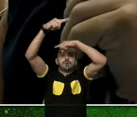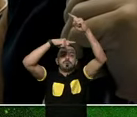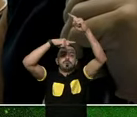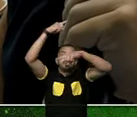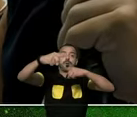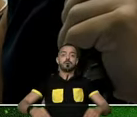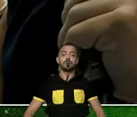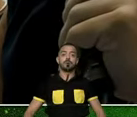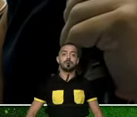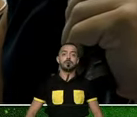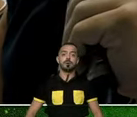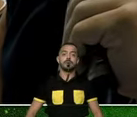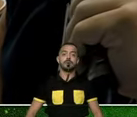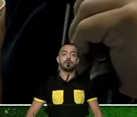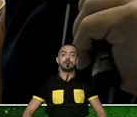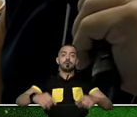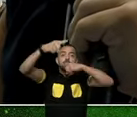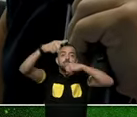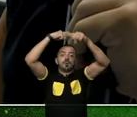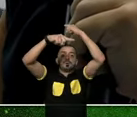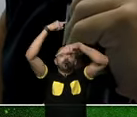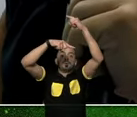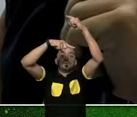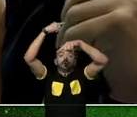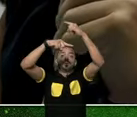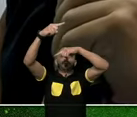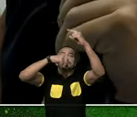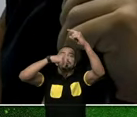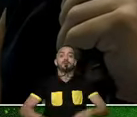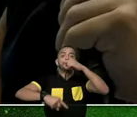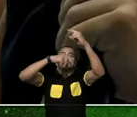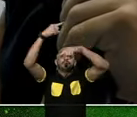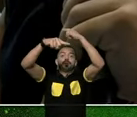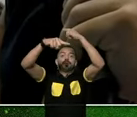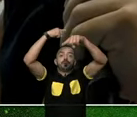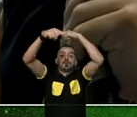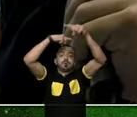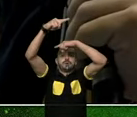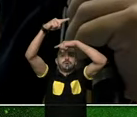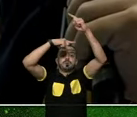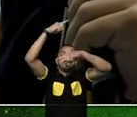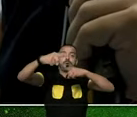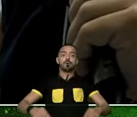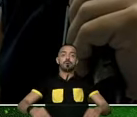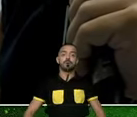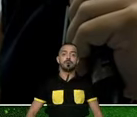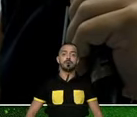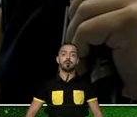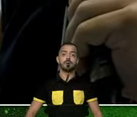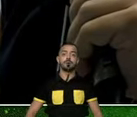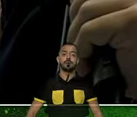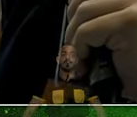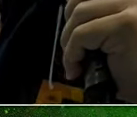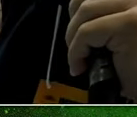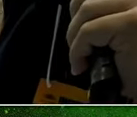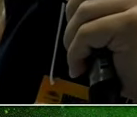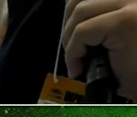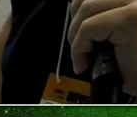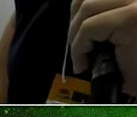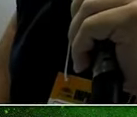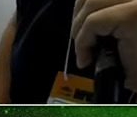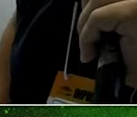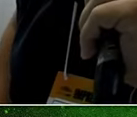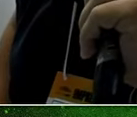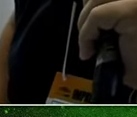volante né não era para entrar com Edenilson no galo quem não pegou na bola não é pr entrar Edson nunca Edenilson é